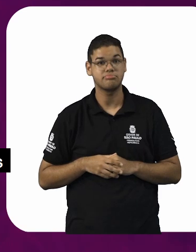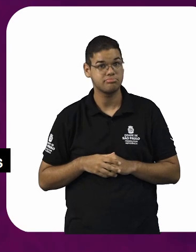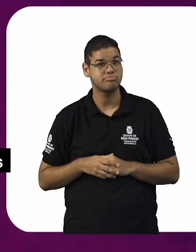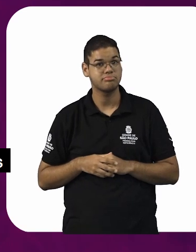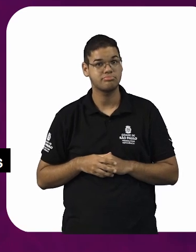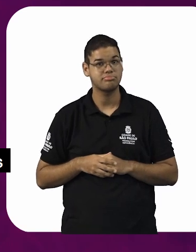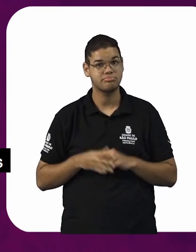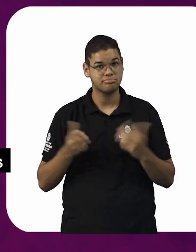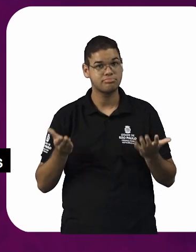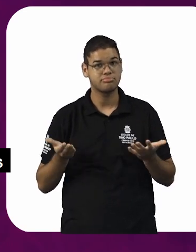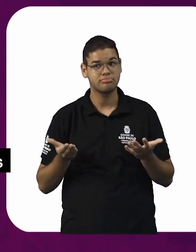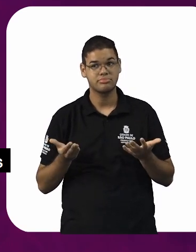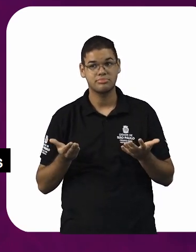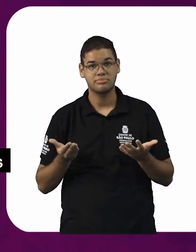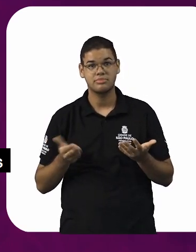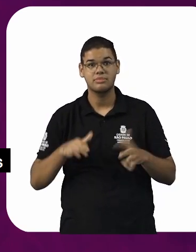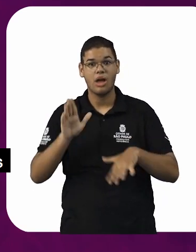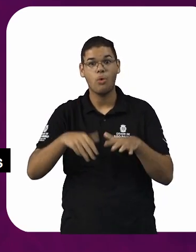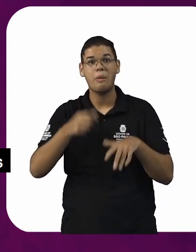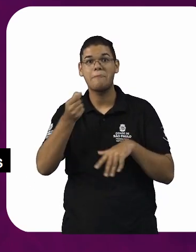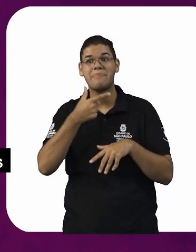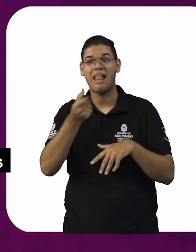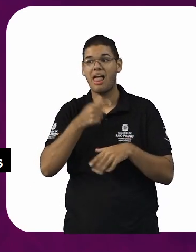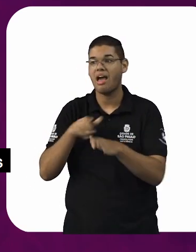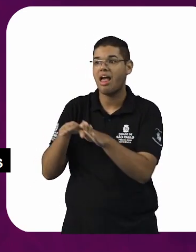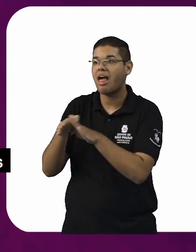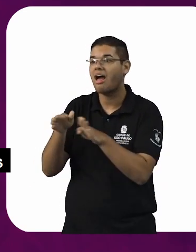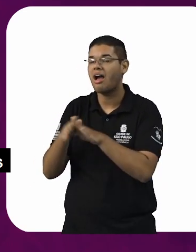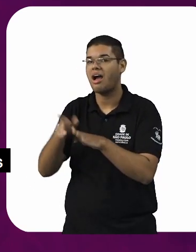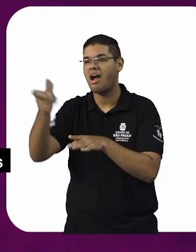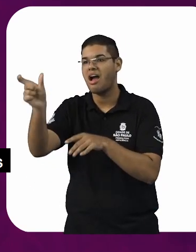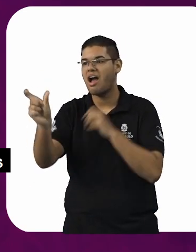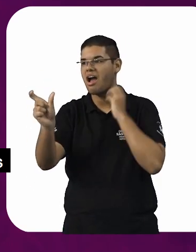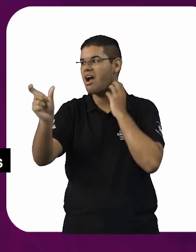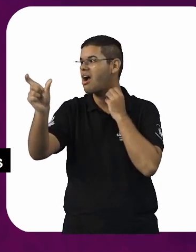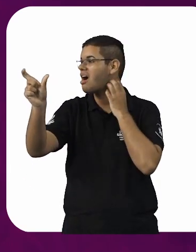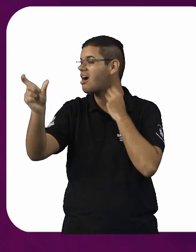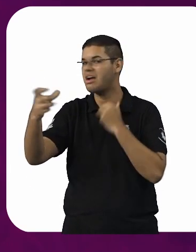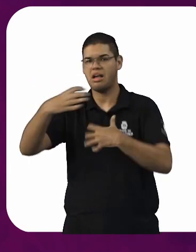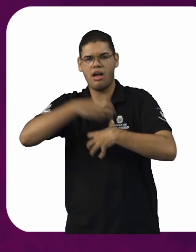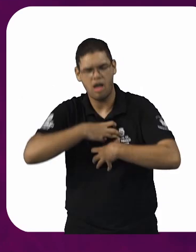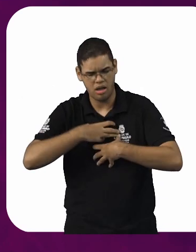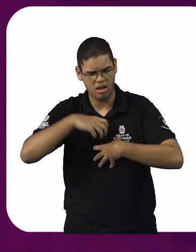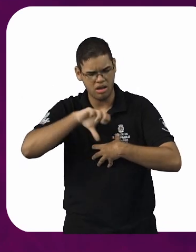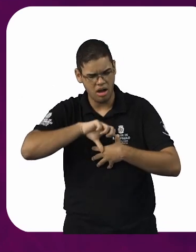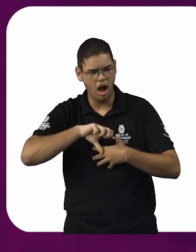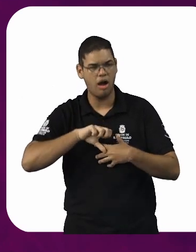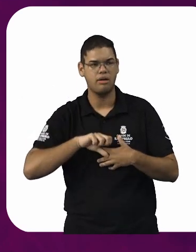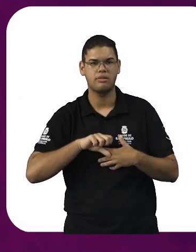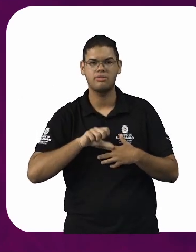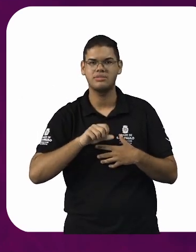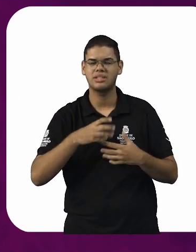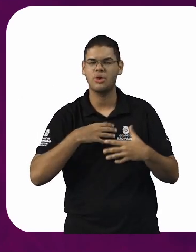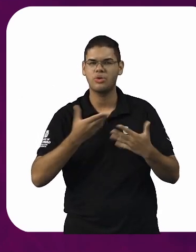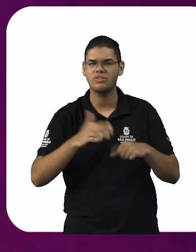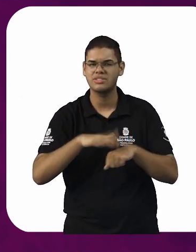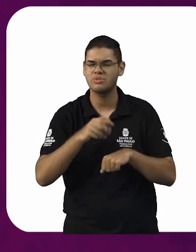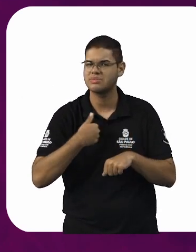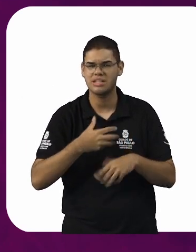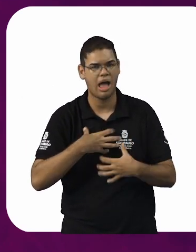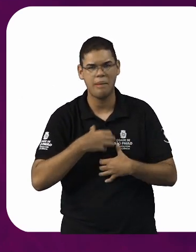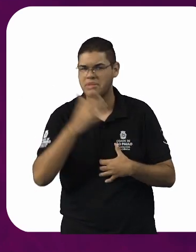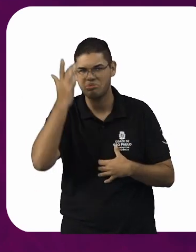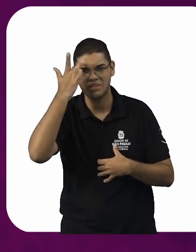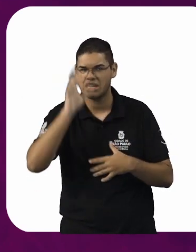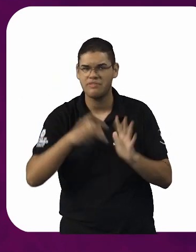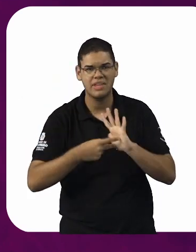a delicadeza de não citar esses xingamentos chulos, eles querem um dolo a mais de discriminação que ninguém sabe o que é. Então, tem